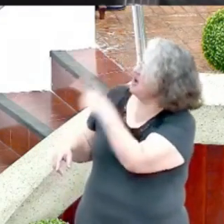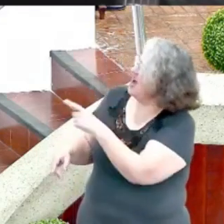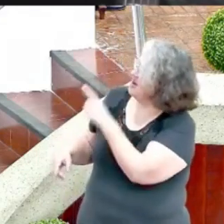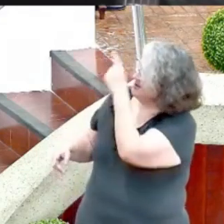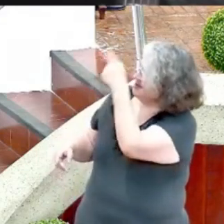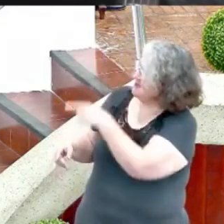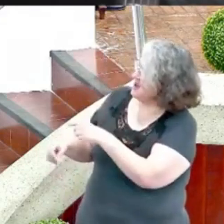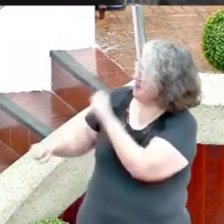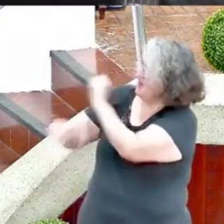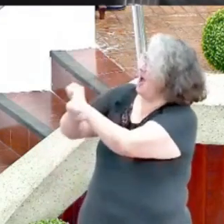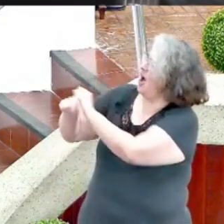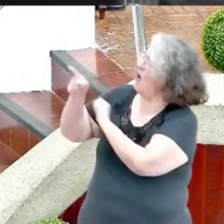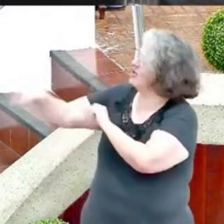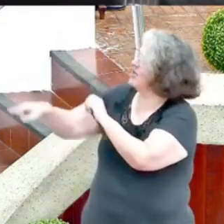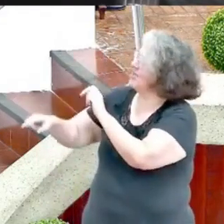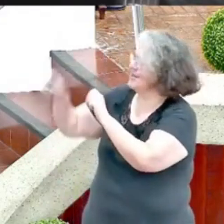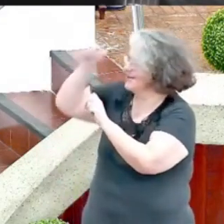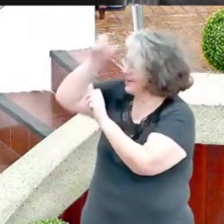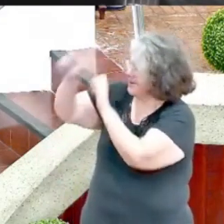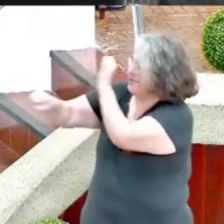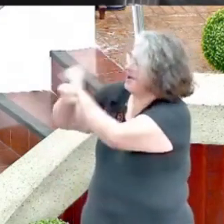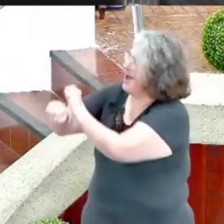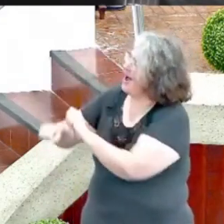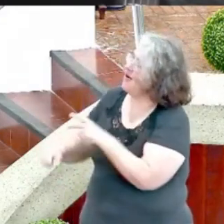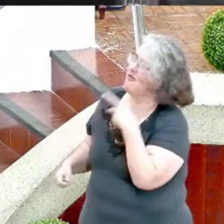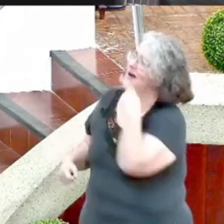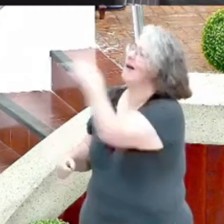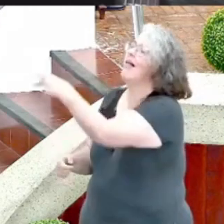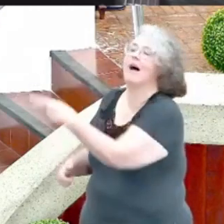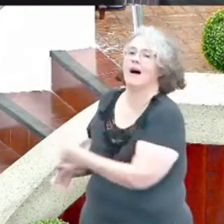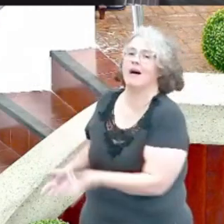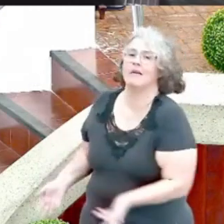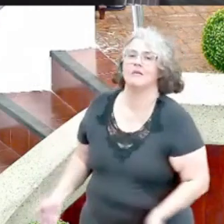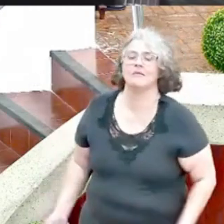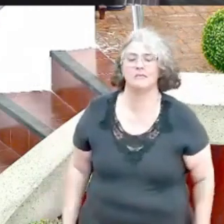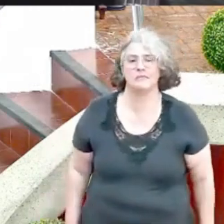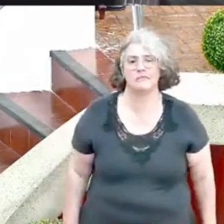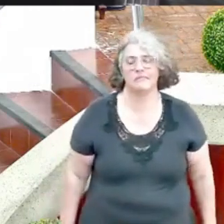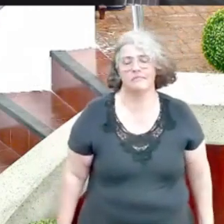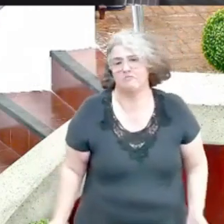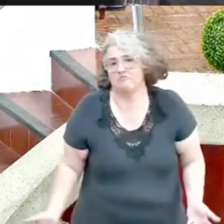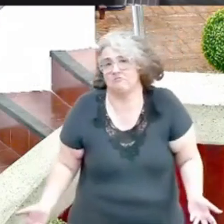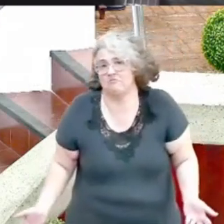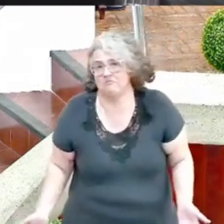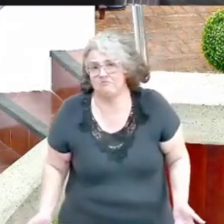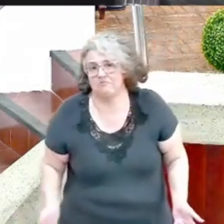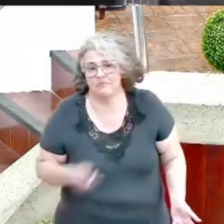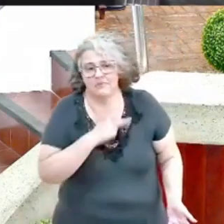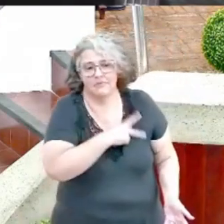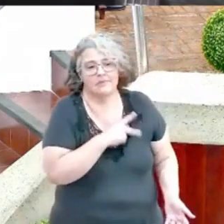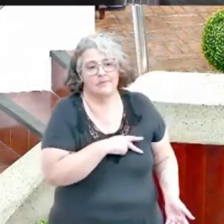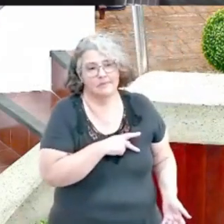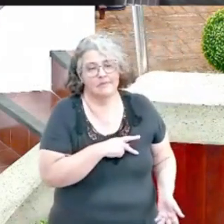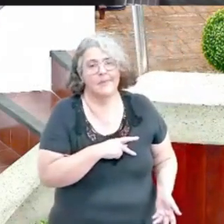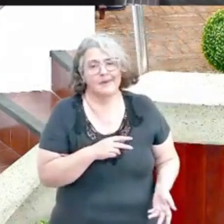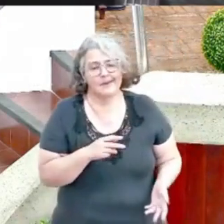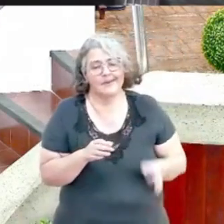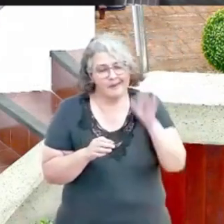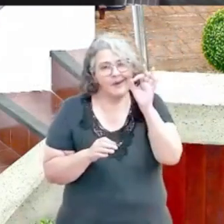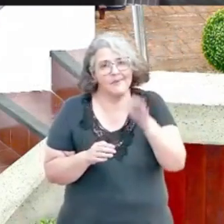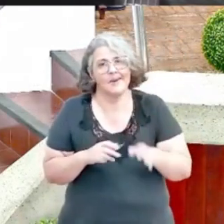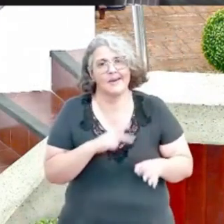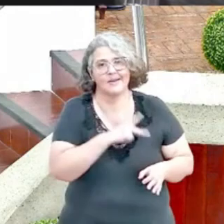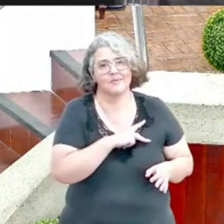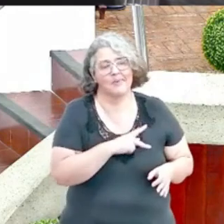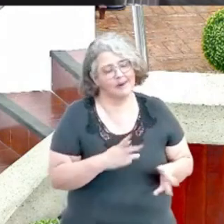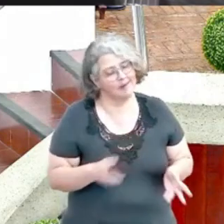alguma declaração positiva? Bom, certamente o apóstolo Paulo não defende esse tipo de